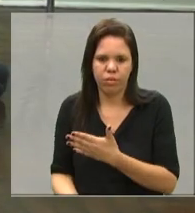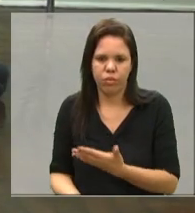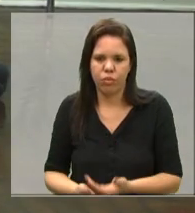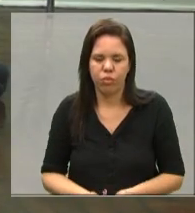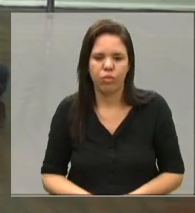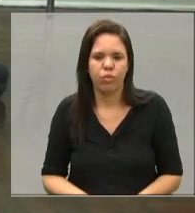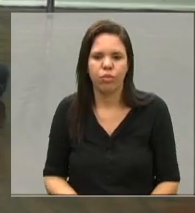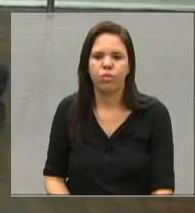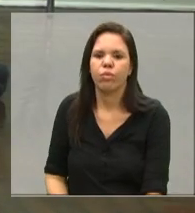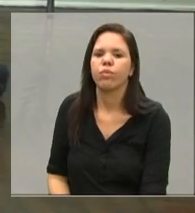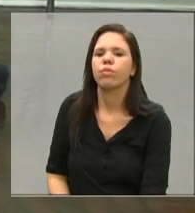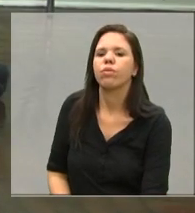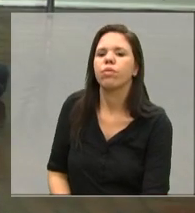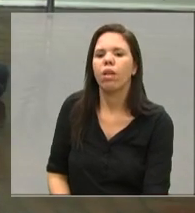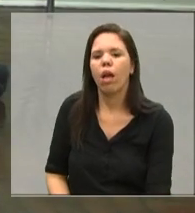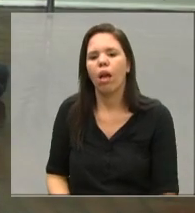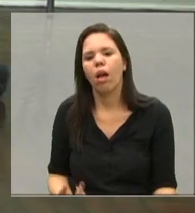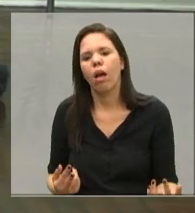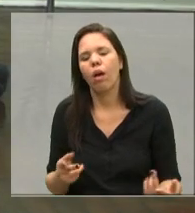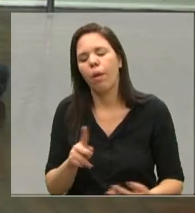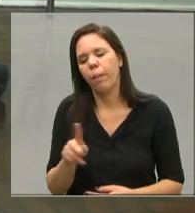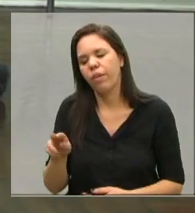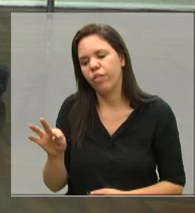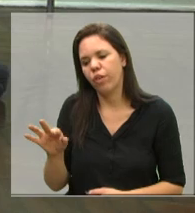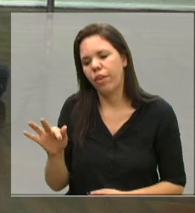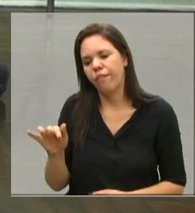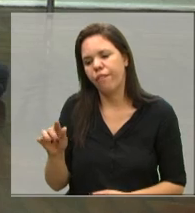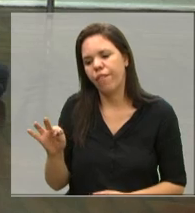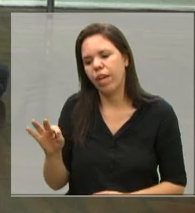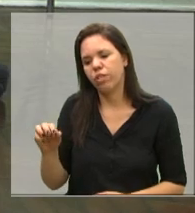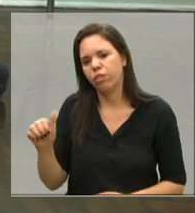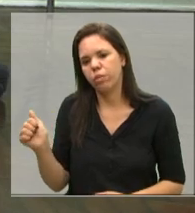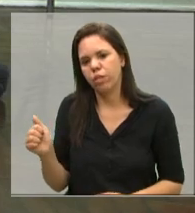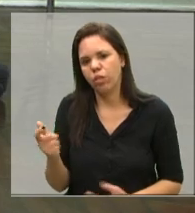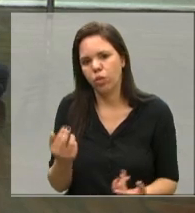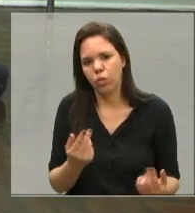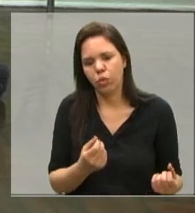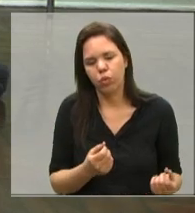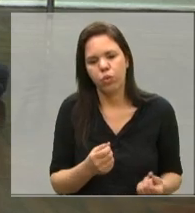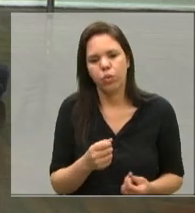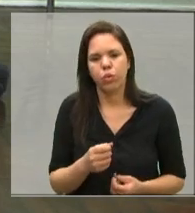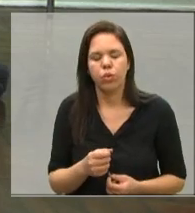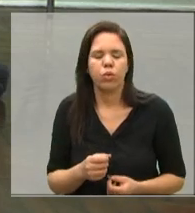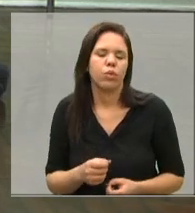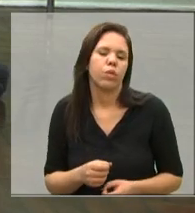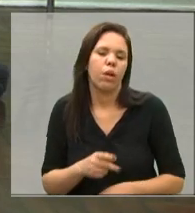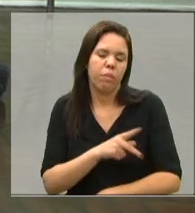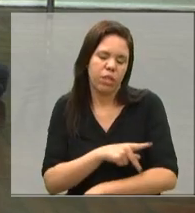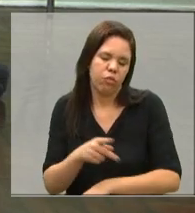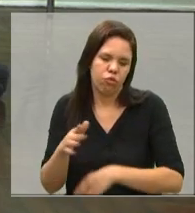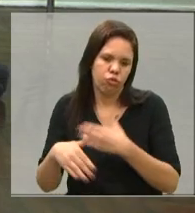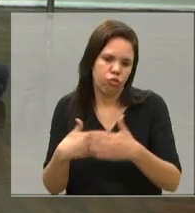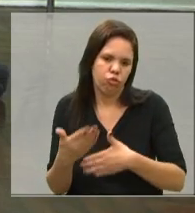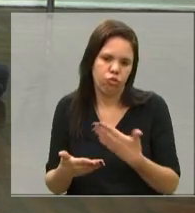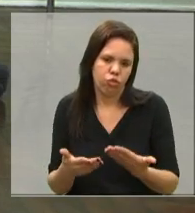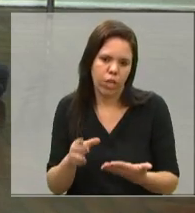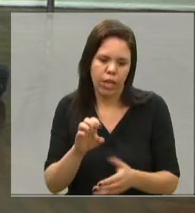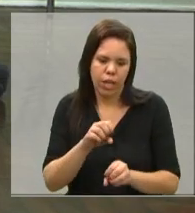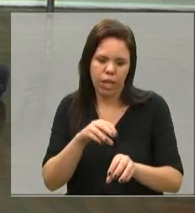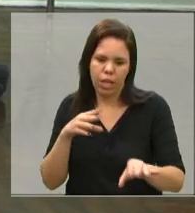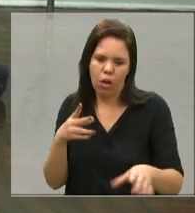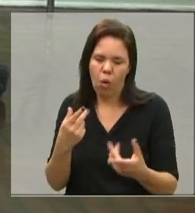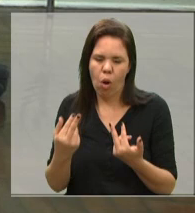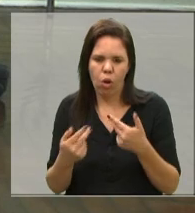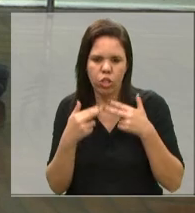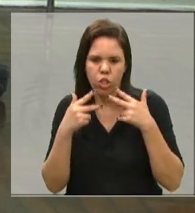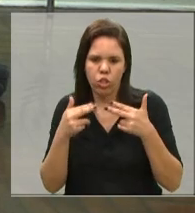acho que há professora Fátima, no cenário dos atores pedagógicos da EAD, há alguma coisa que parece novidade,